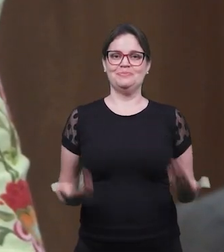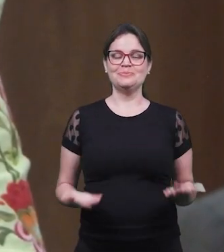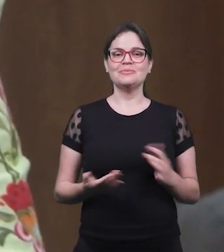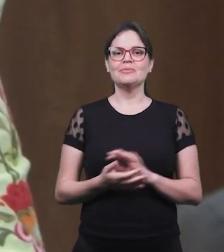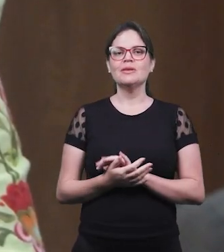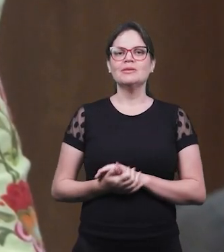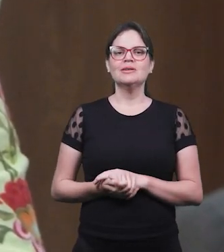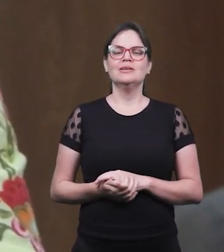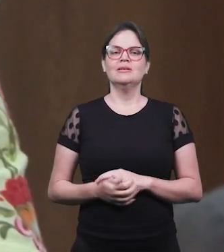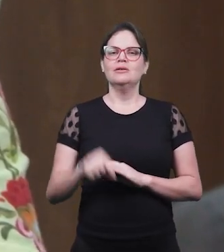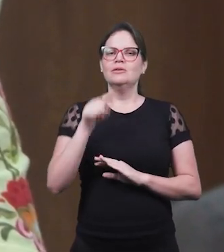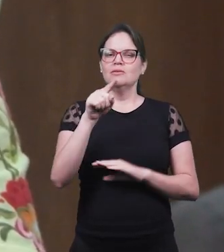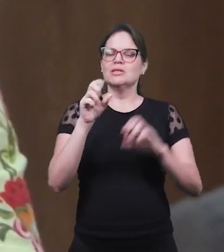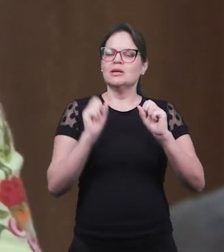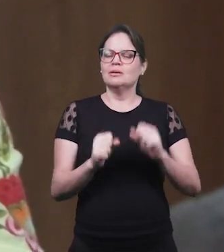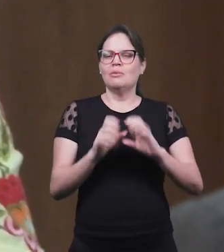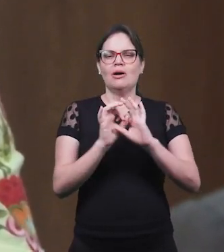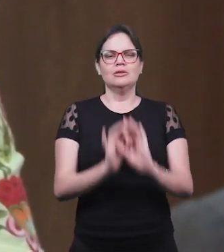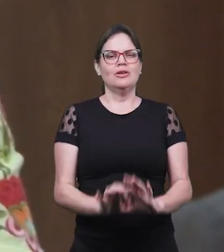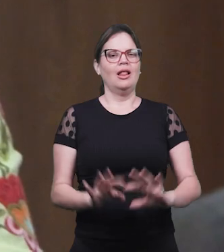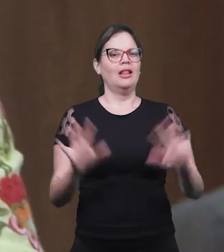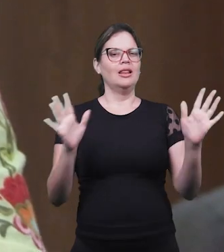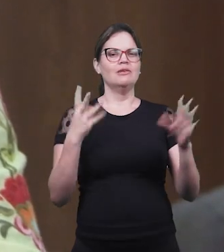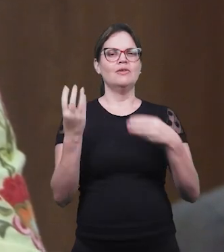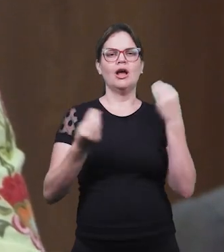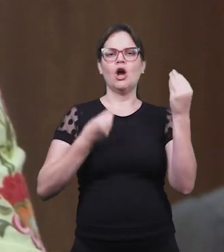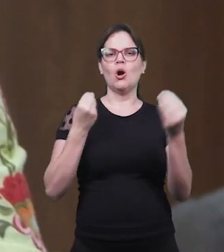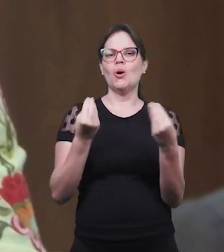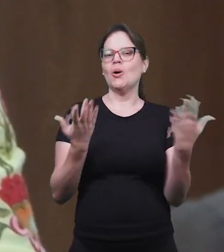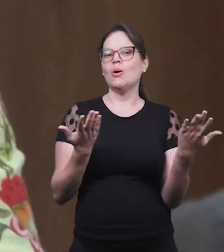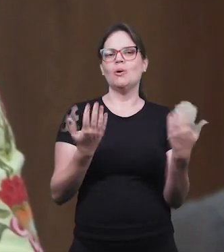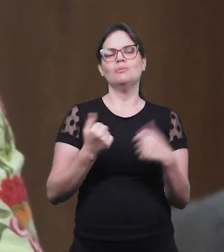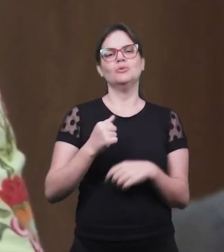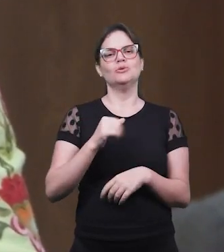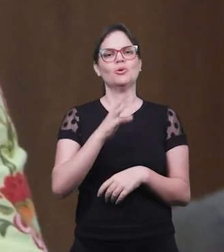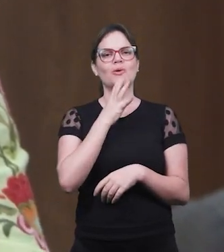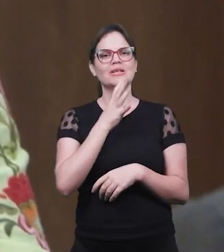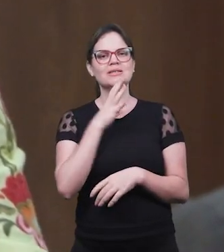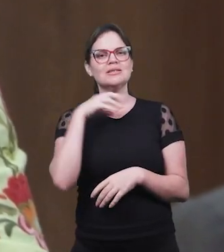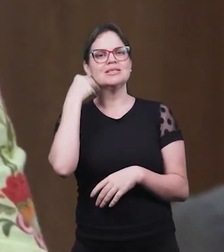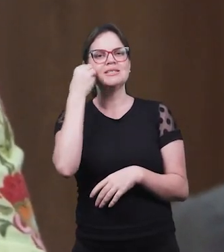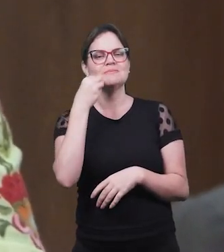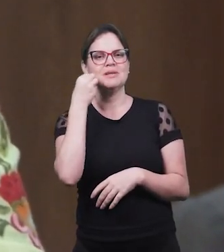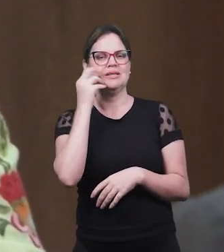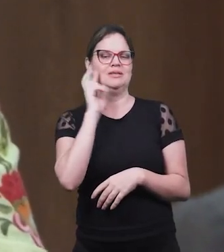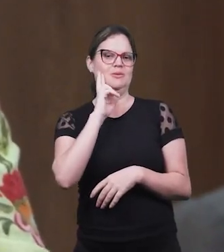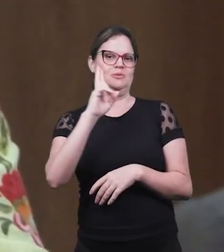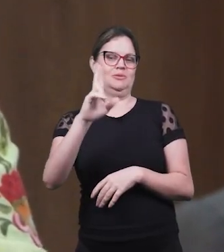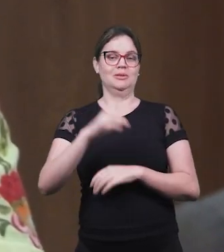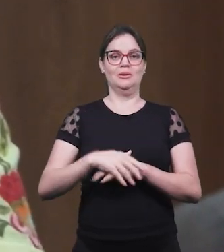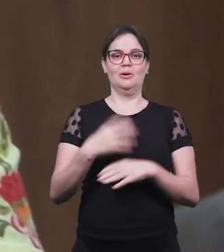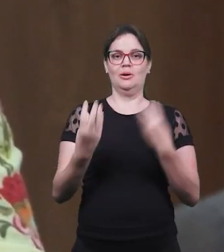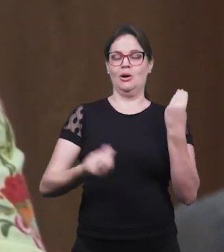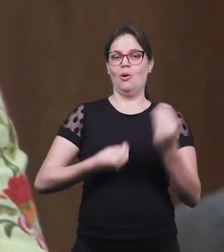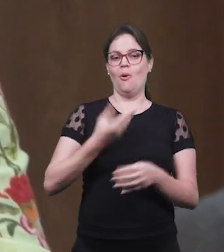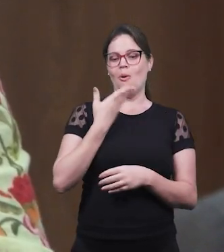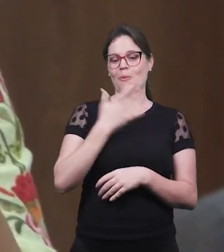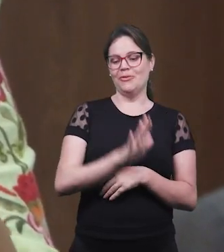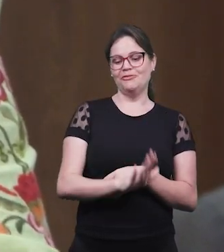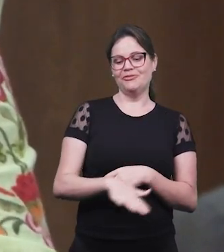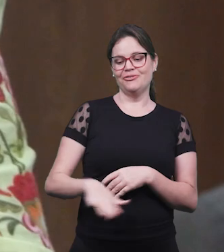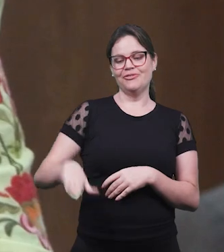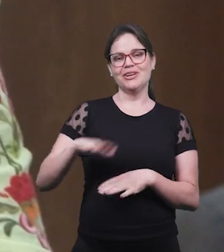é que vocês... compartilhar um pouquinho, né? Como é que vocês conheceram o Senhor, como foi a infância de